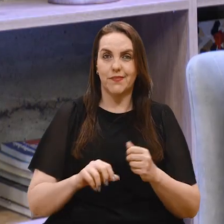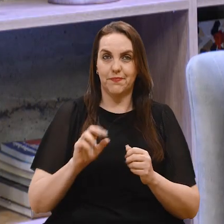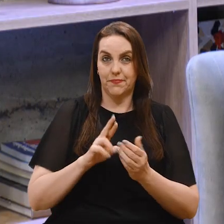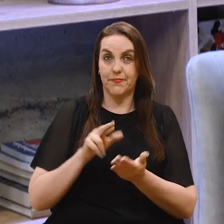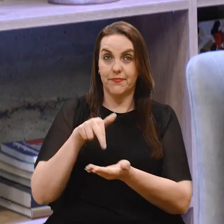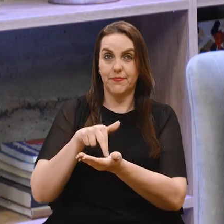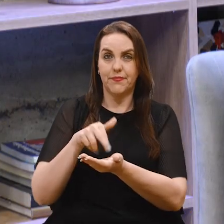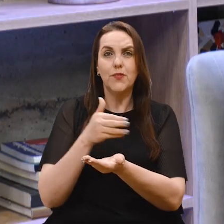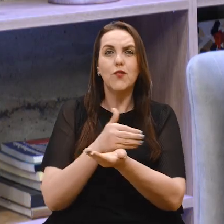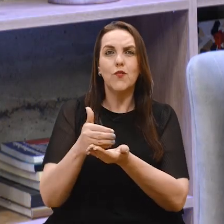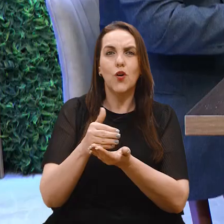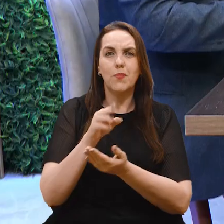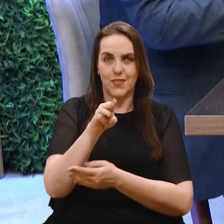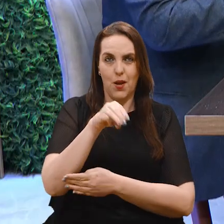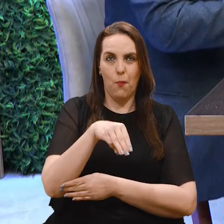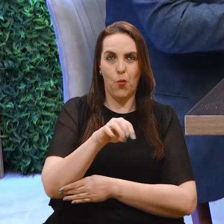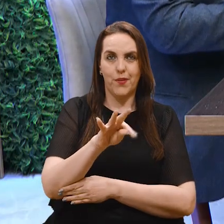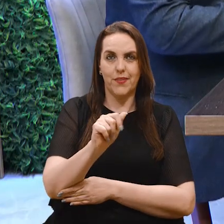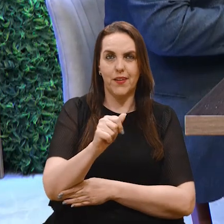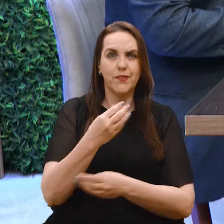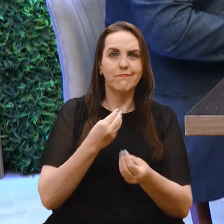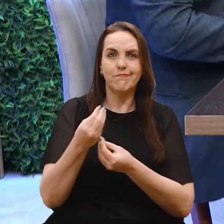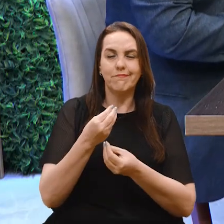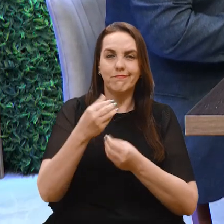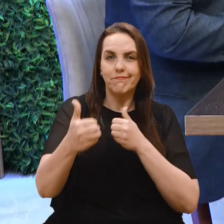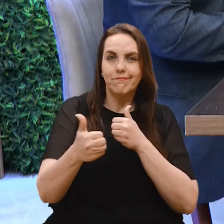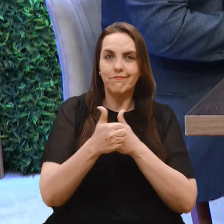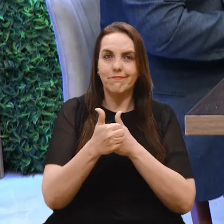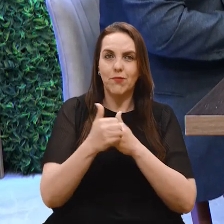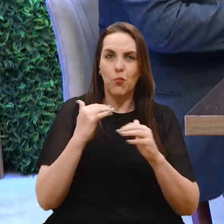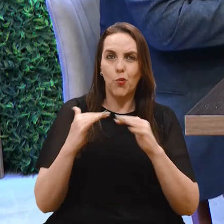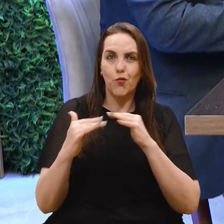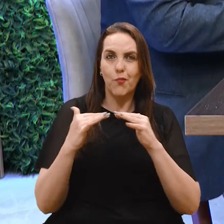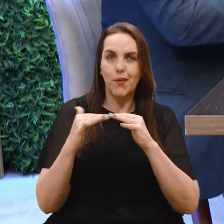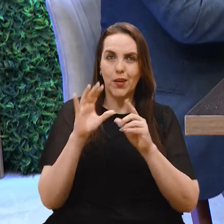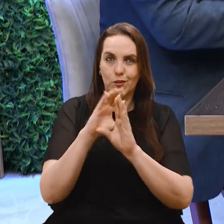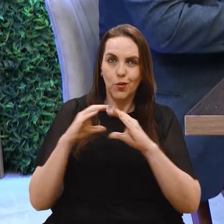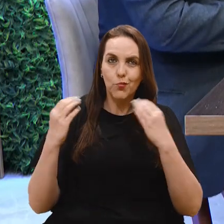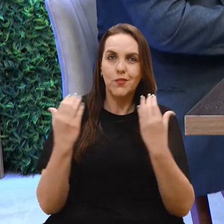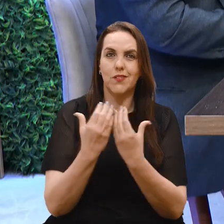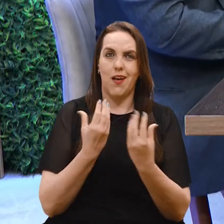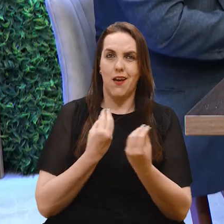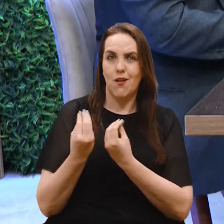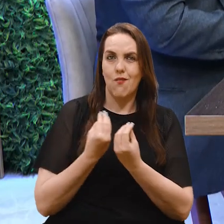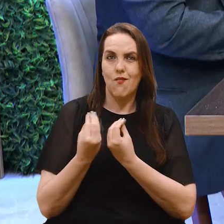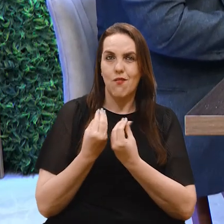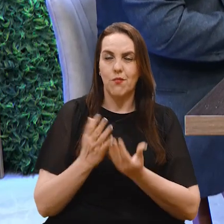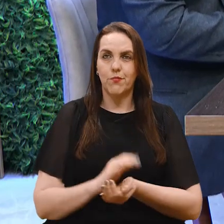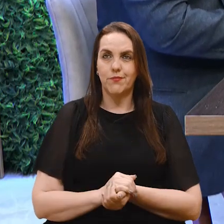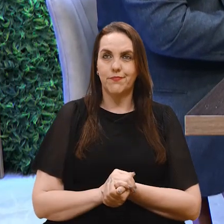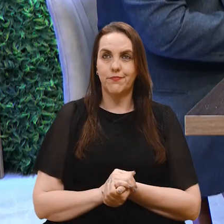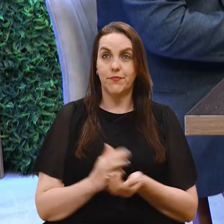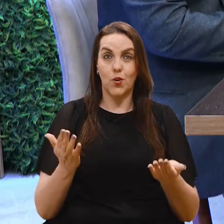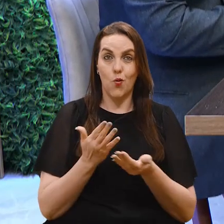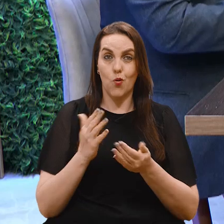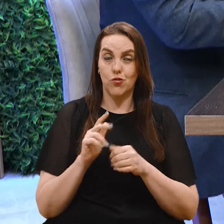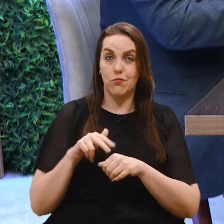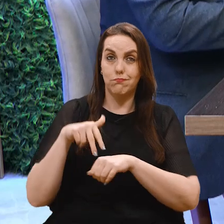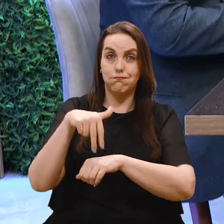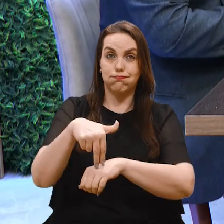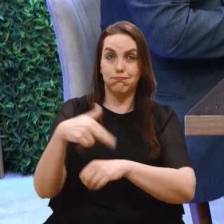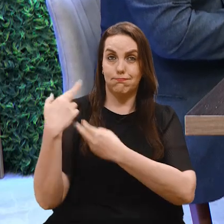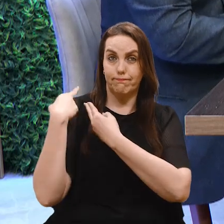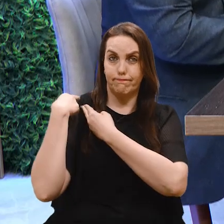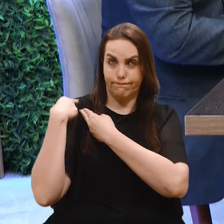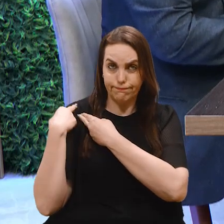Começando contigo, Moita, como é que você se aproximou do movimento comunitário? O que te conduziu hoje a estar numa posição de tamanha